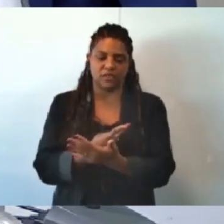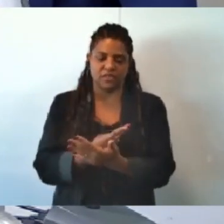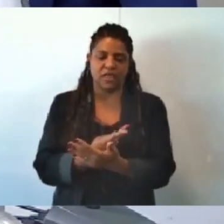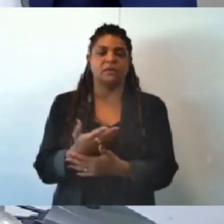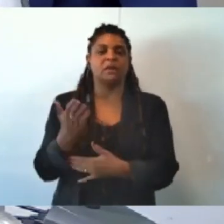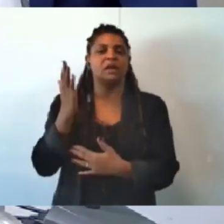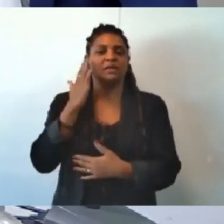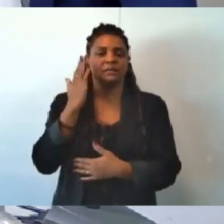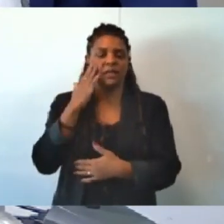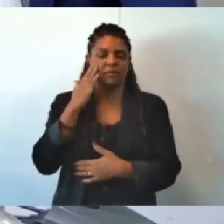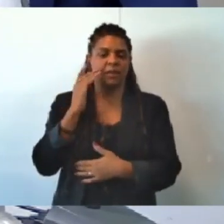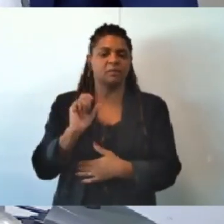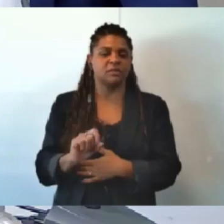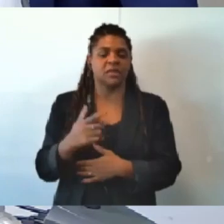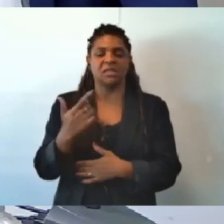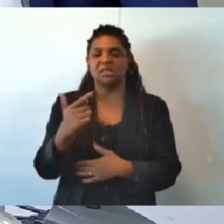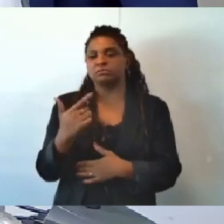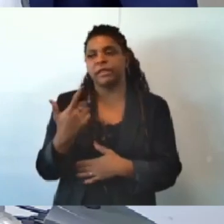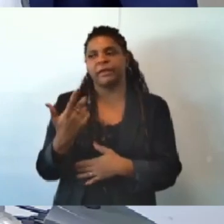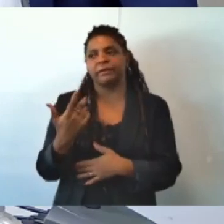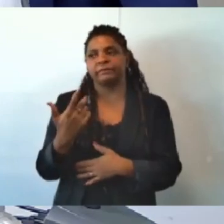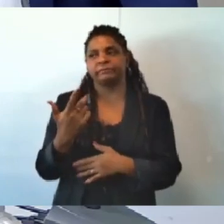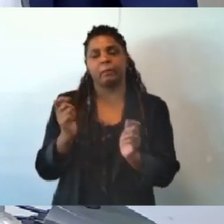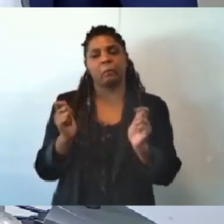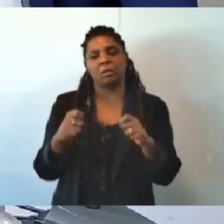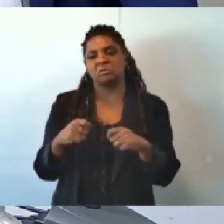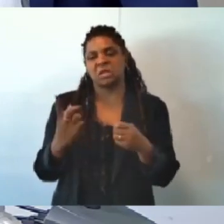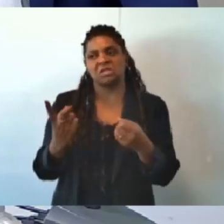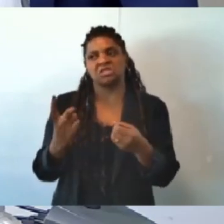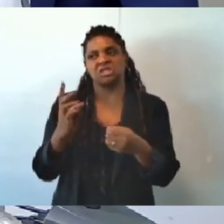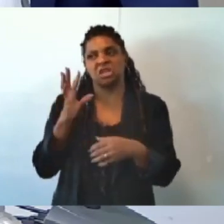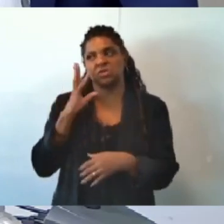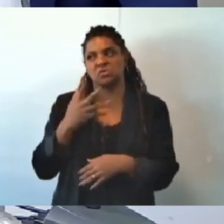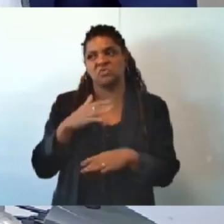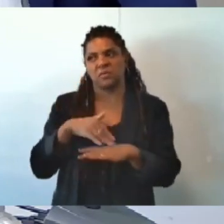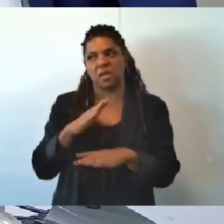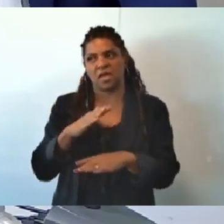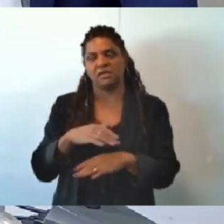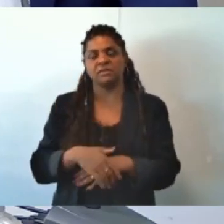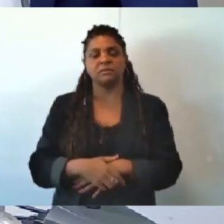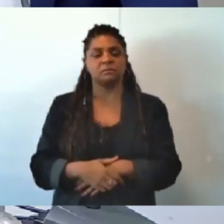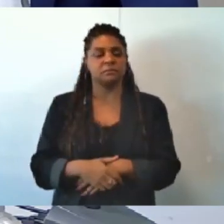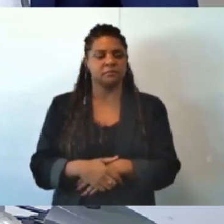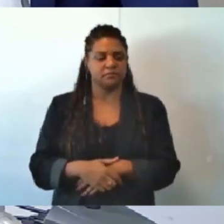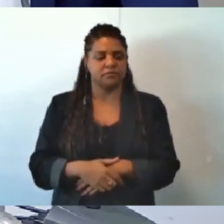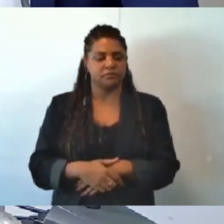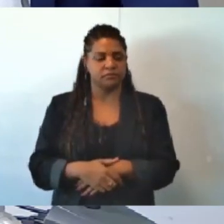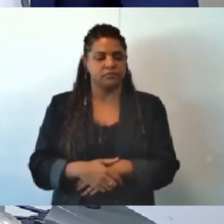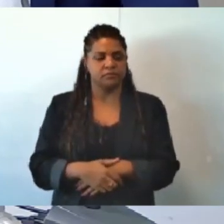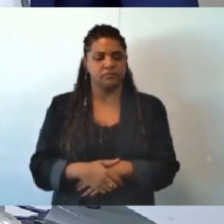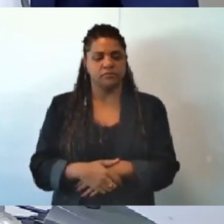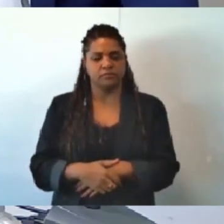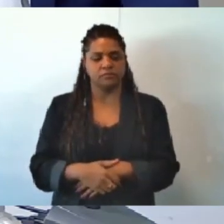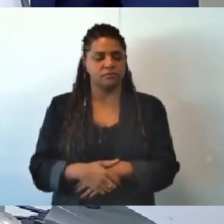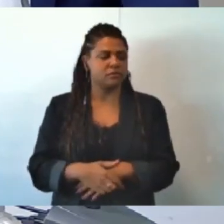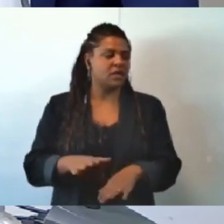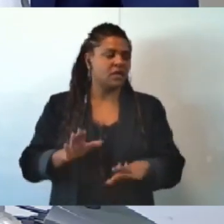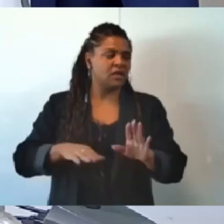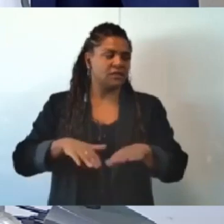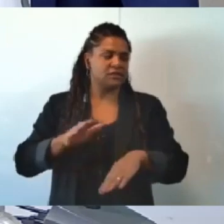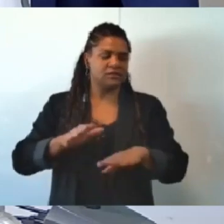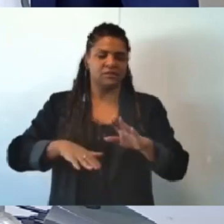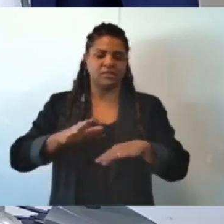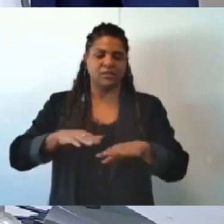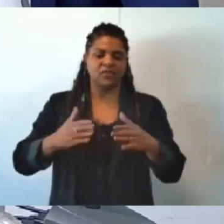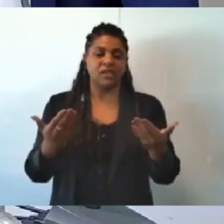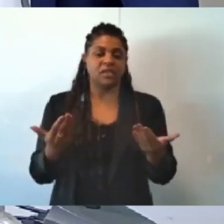volta mais. Então, eu acho que... talvez agora, nós já estamos até